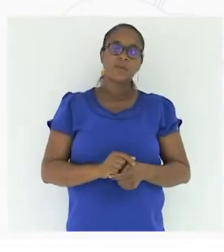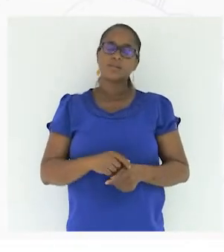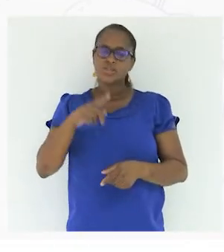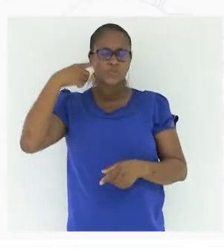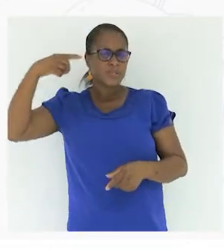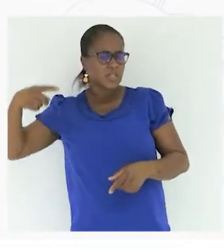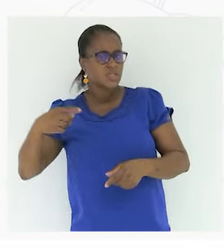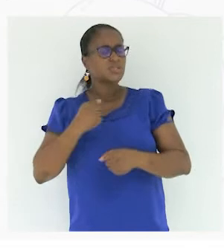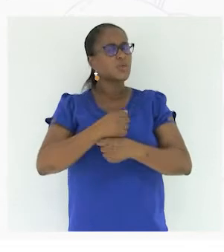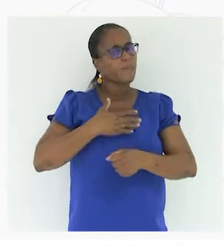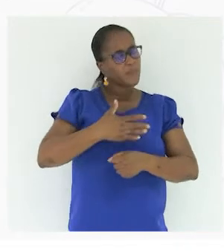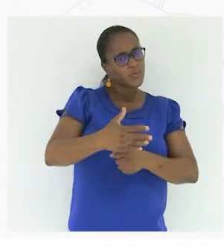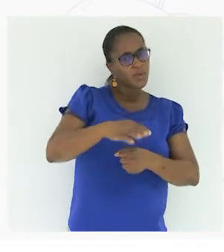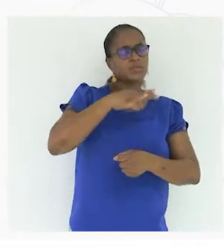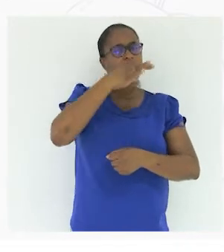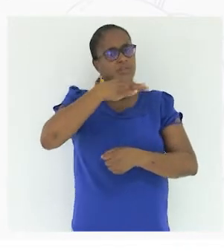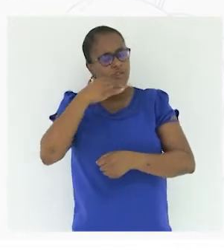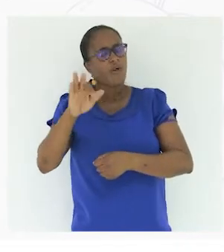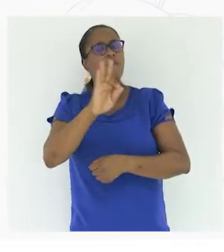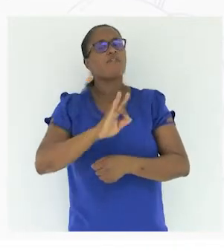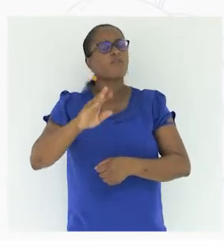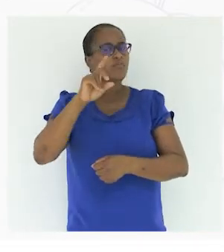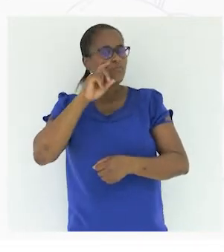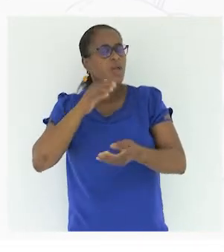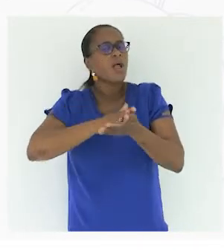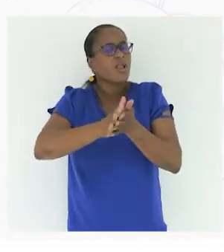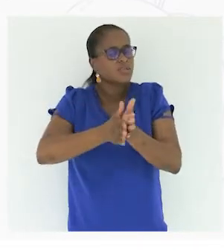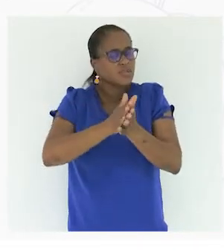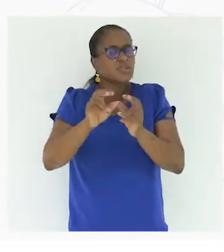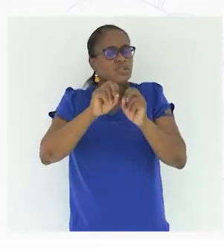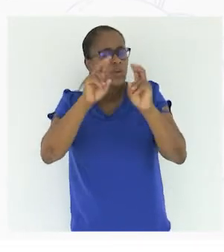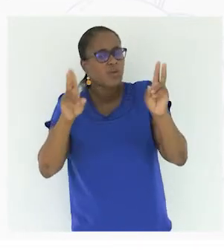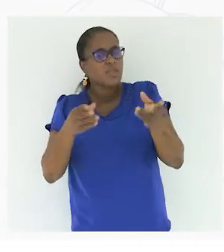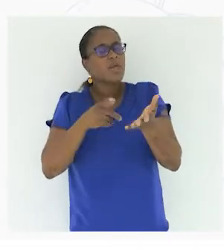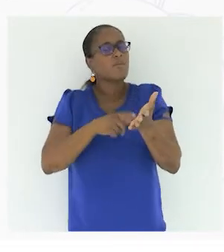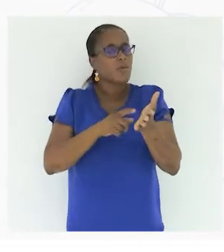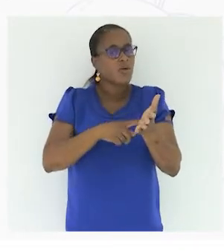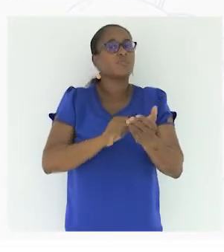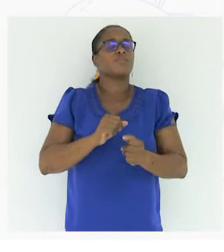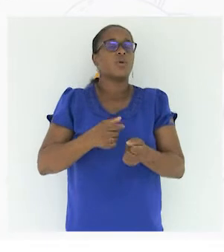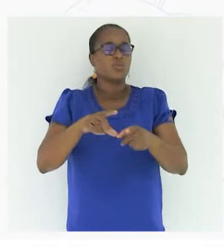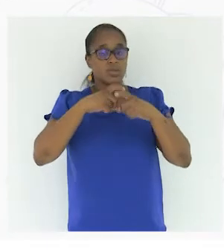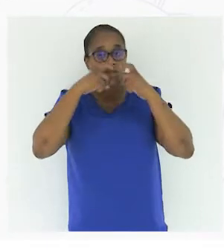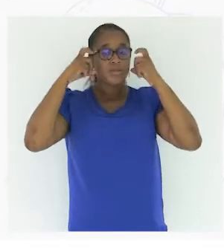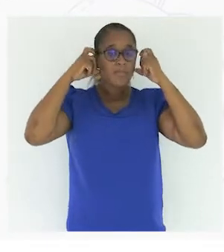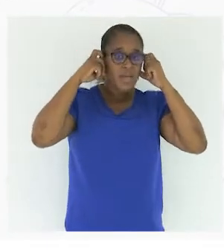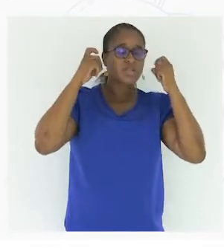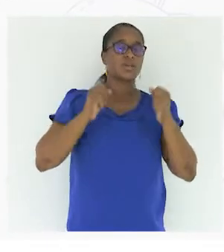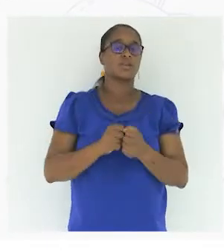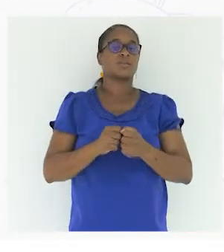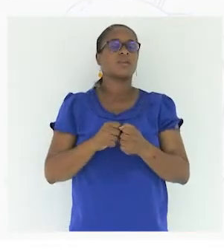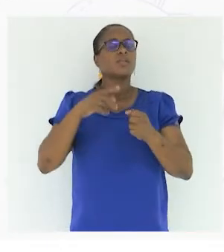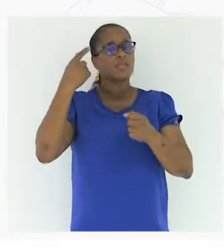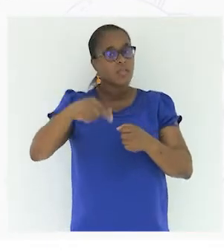especialistas citam como forma de prevenção a higienização das mãos, a utilização de máscara,